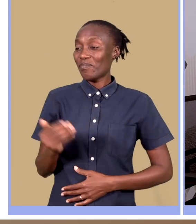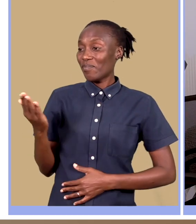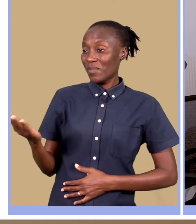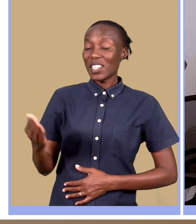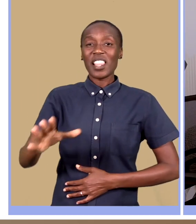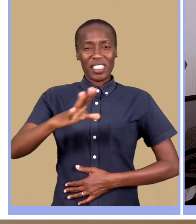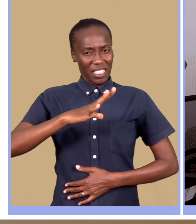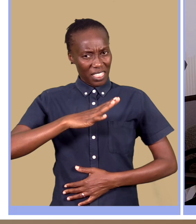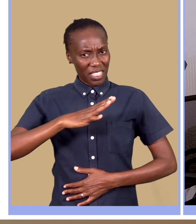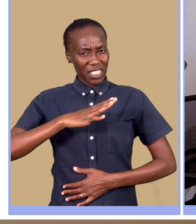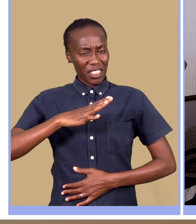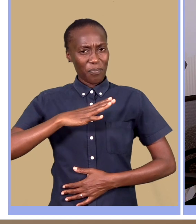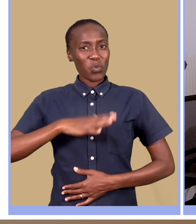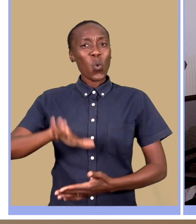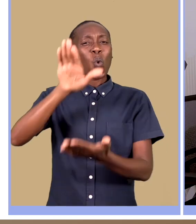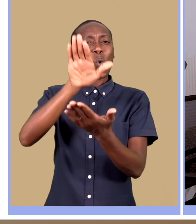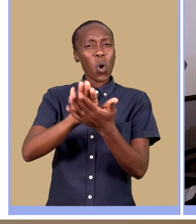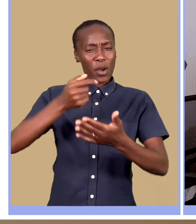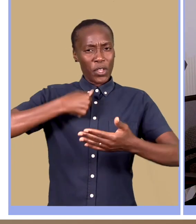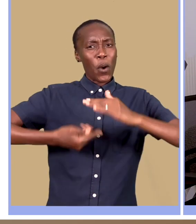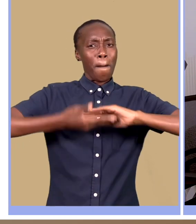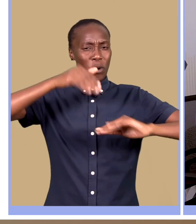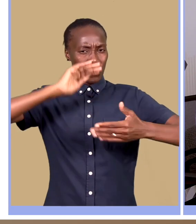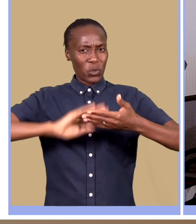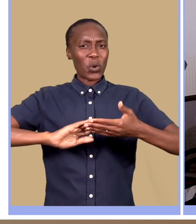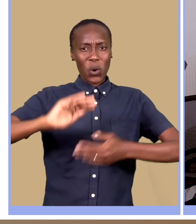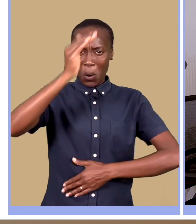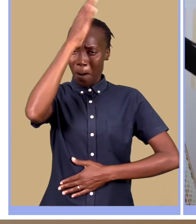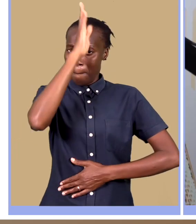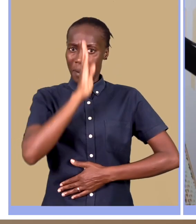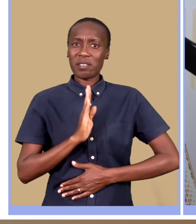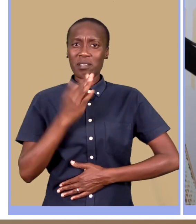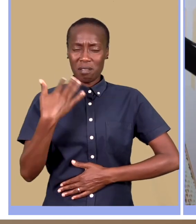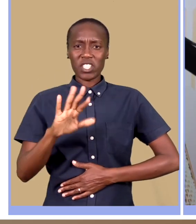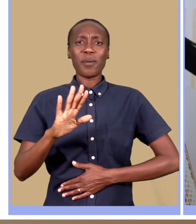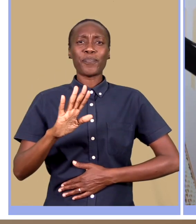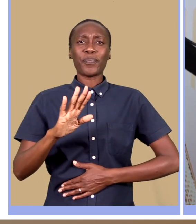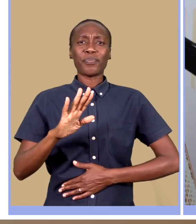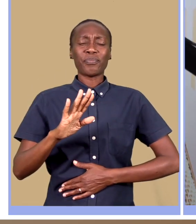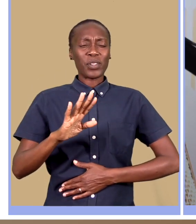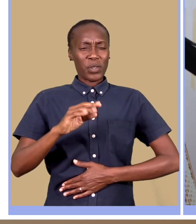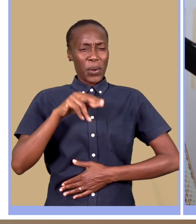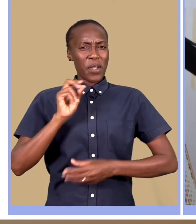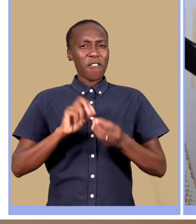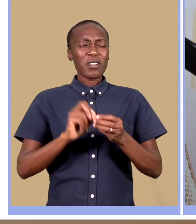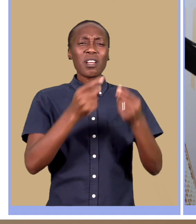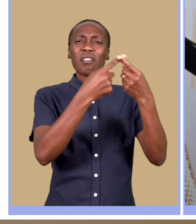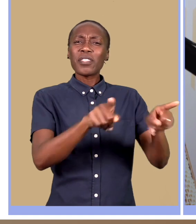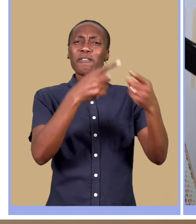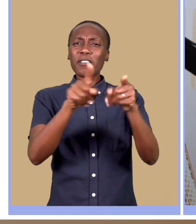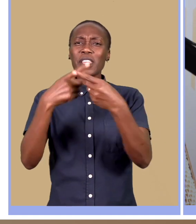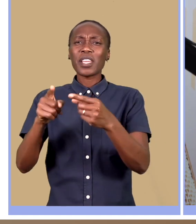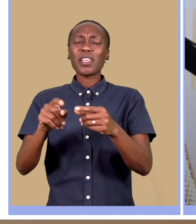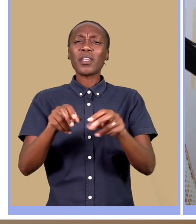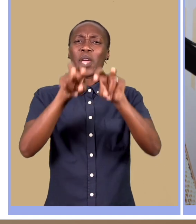porque lá na UFP, na Federal de Pernambuco, onde eu fui professor visitante, me deparei com vários alunos